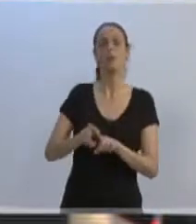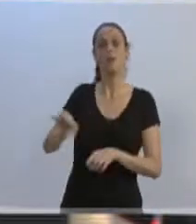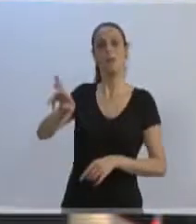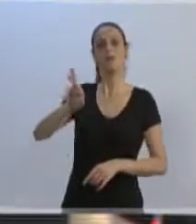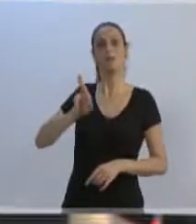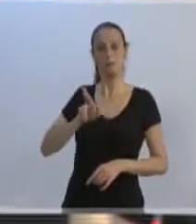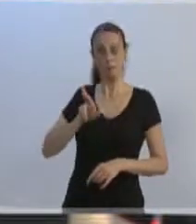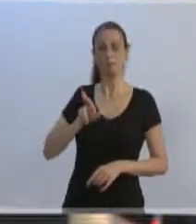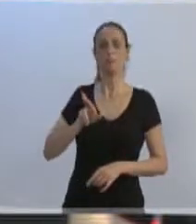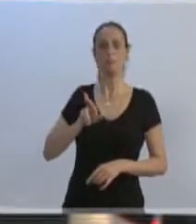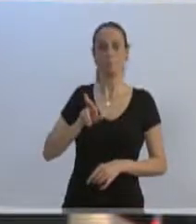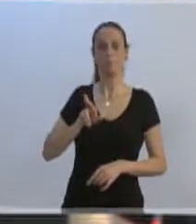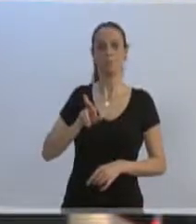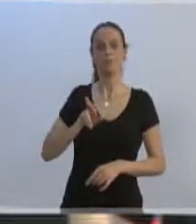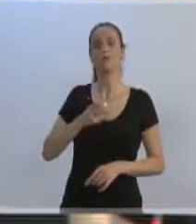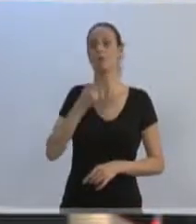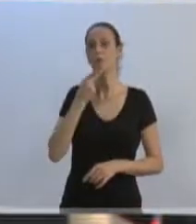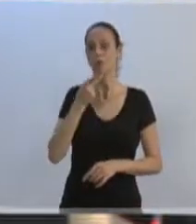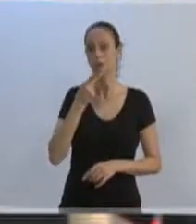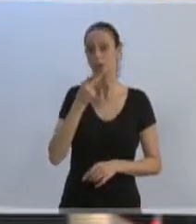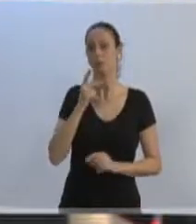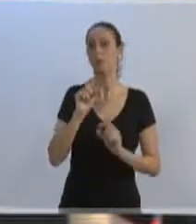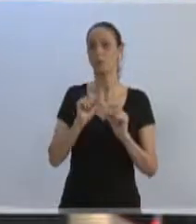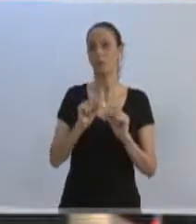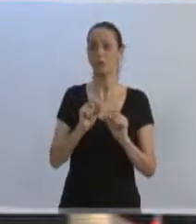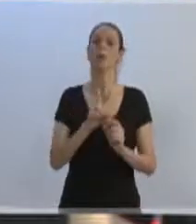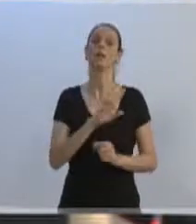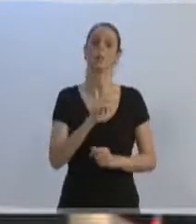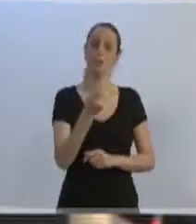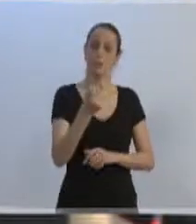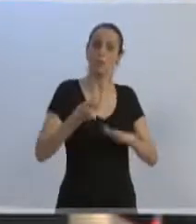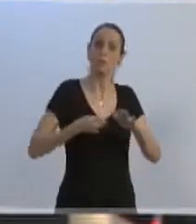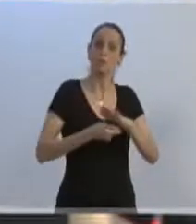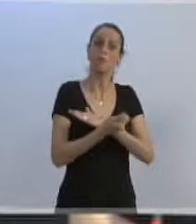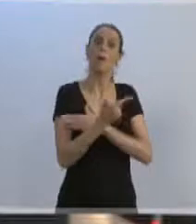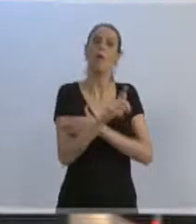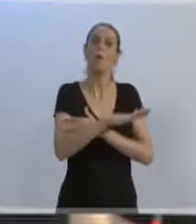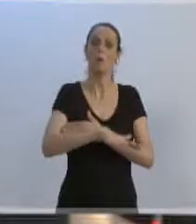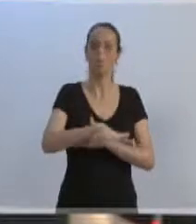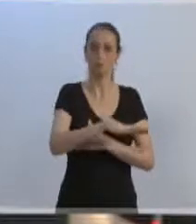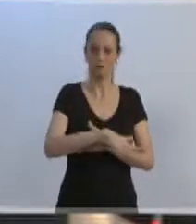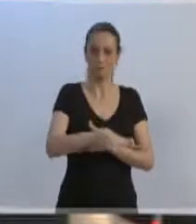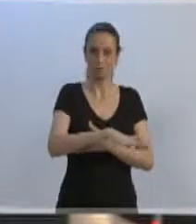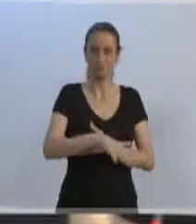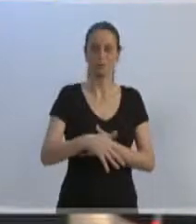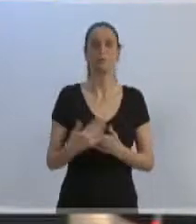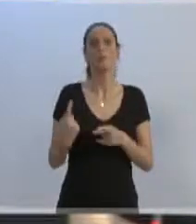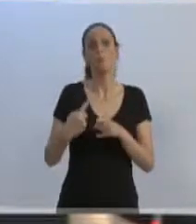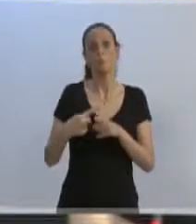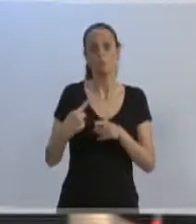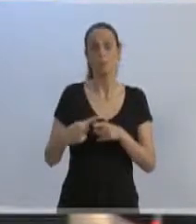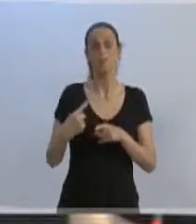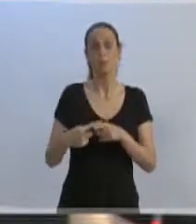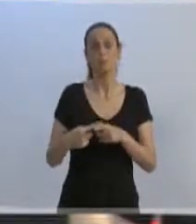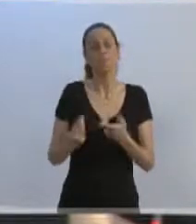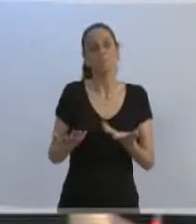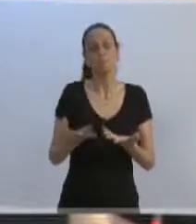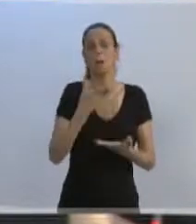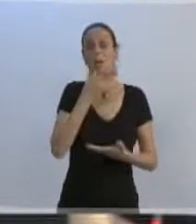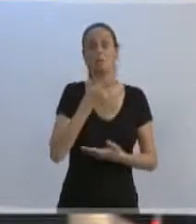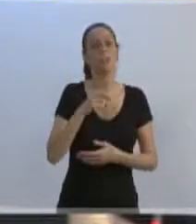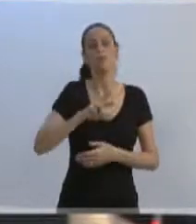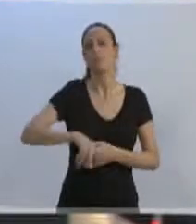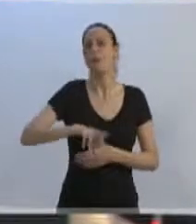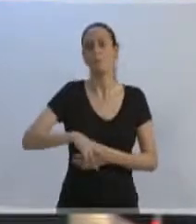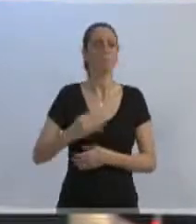justamente com uma posição nesse sentido de fazer investimento em outra área já que consideravam que não era tão relevante